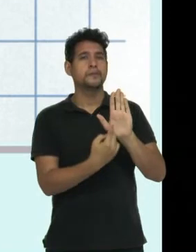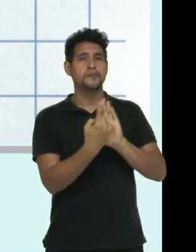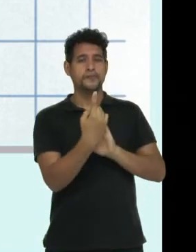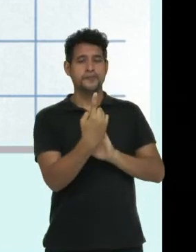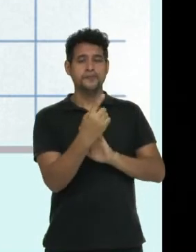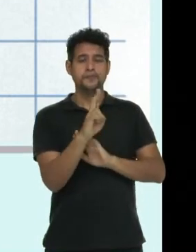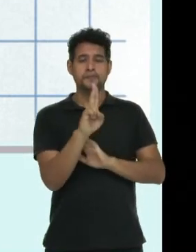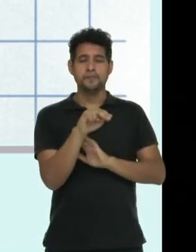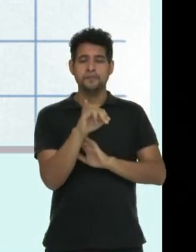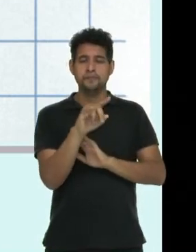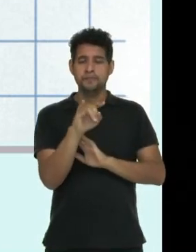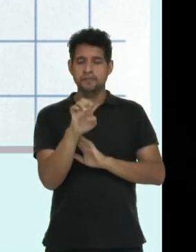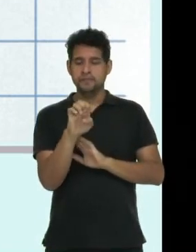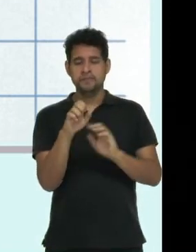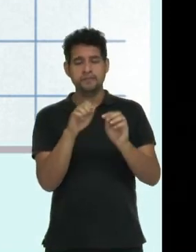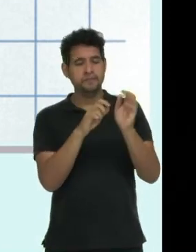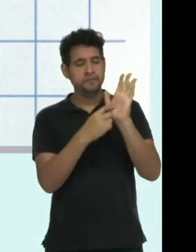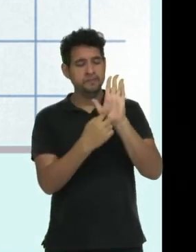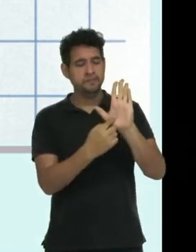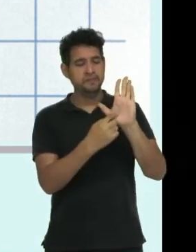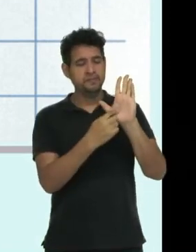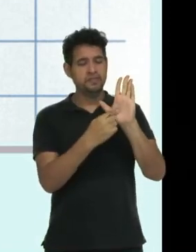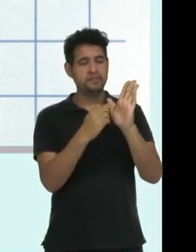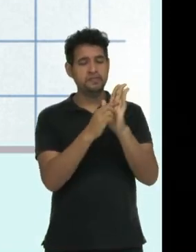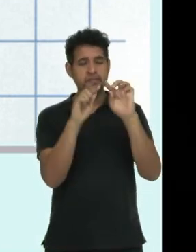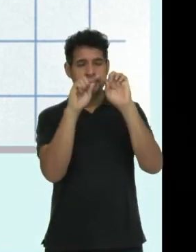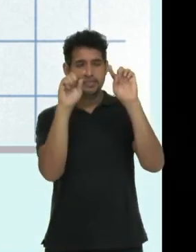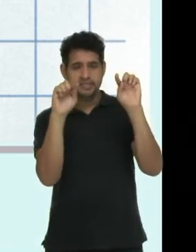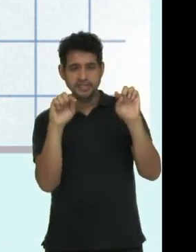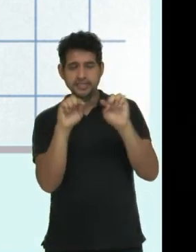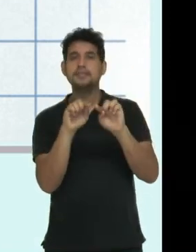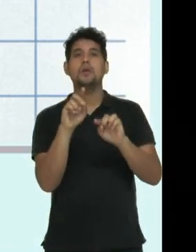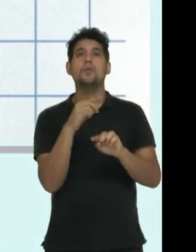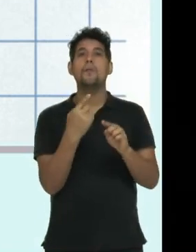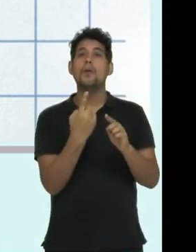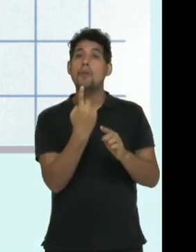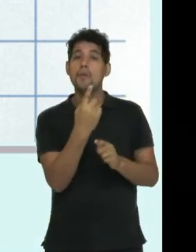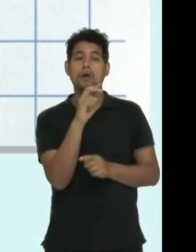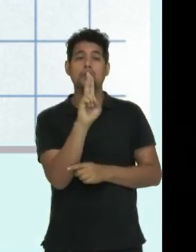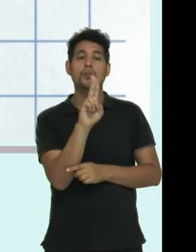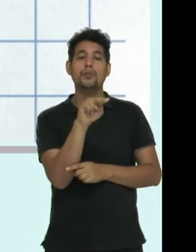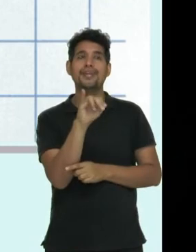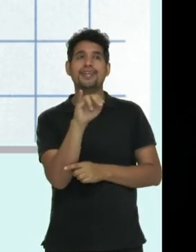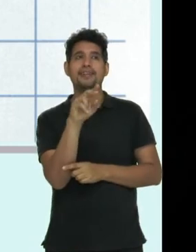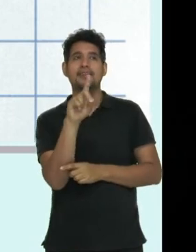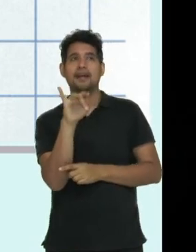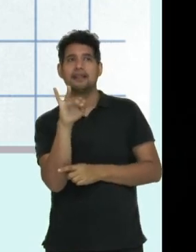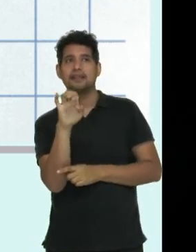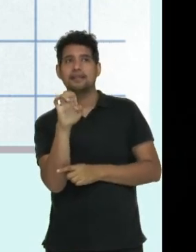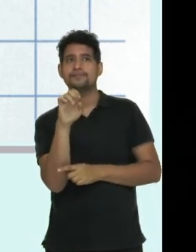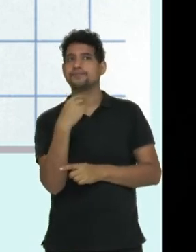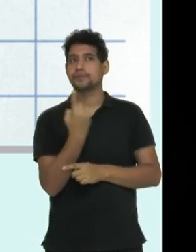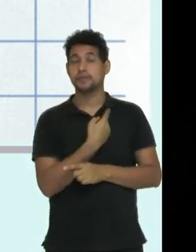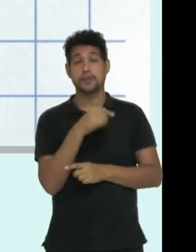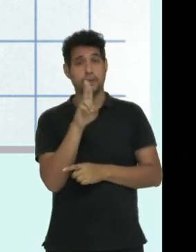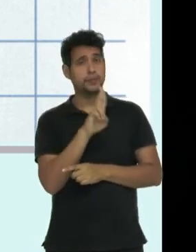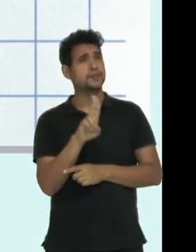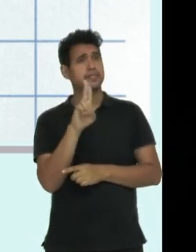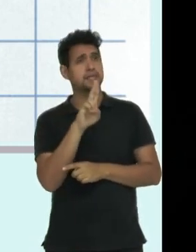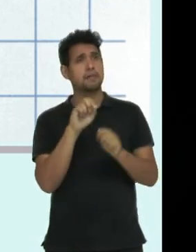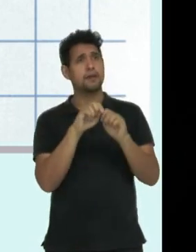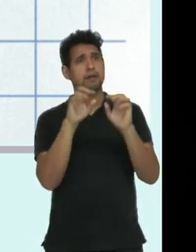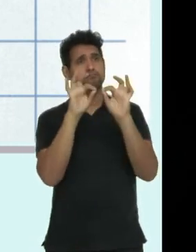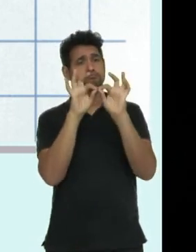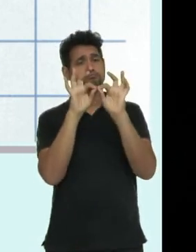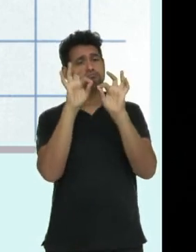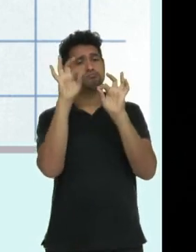dizer que esse comprimento, né, desse quadradinho indica uma unidade. Então, é a unidade de medida que nós vamos utilizar para